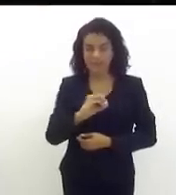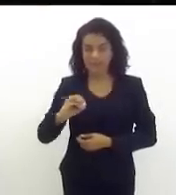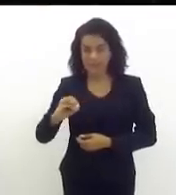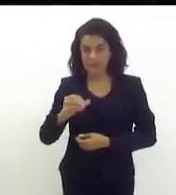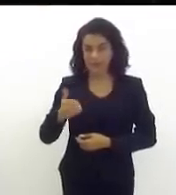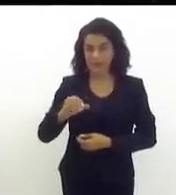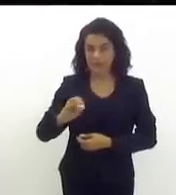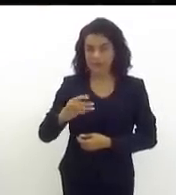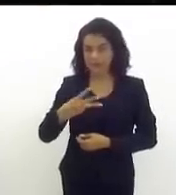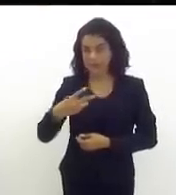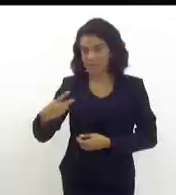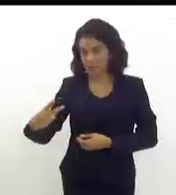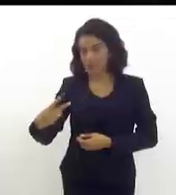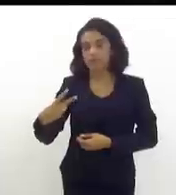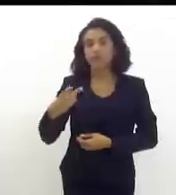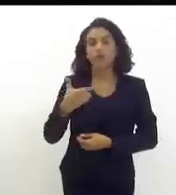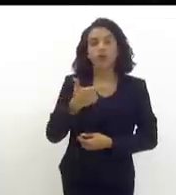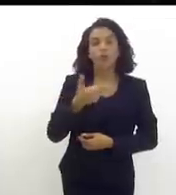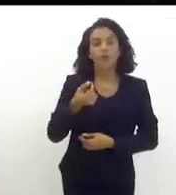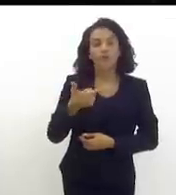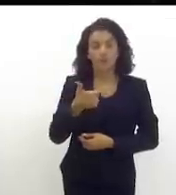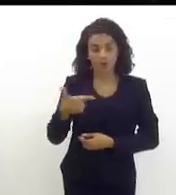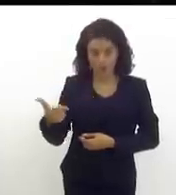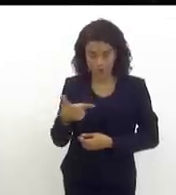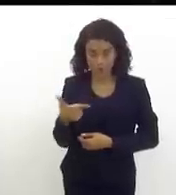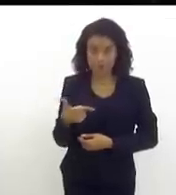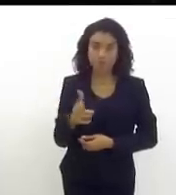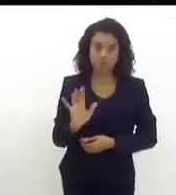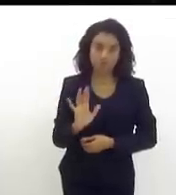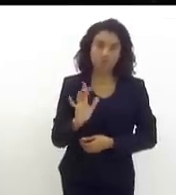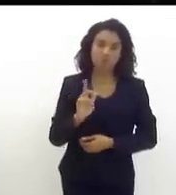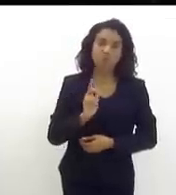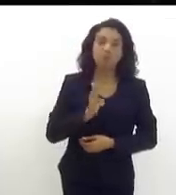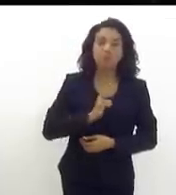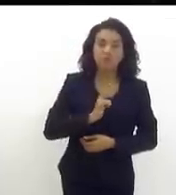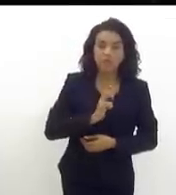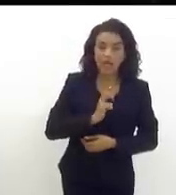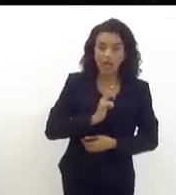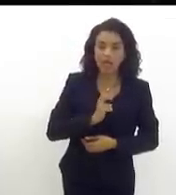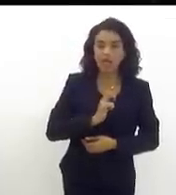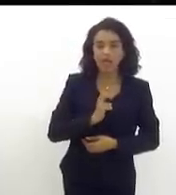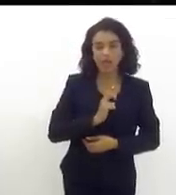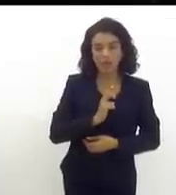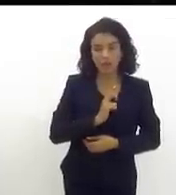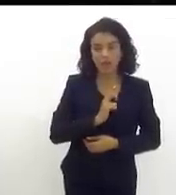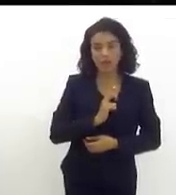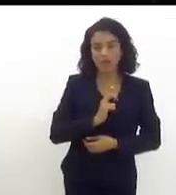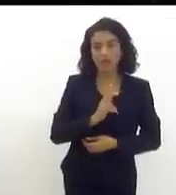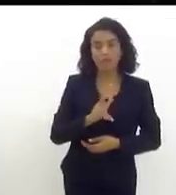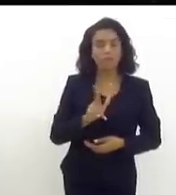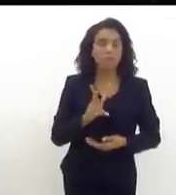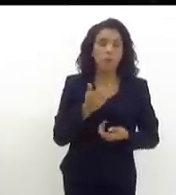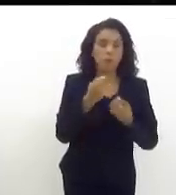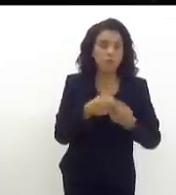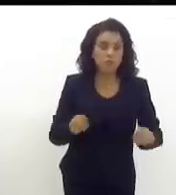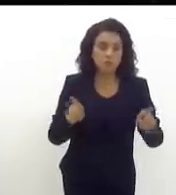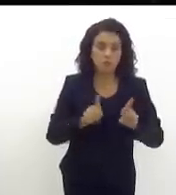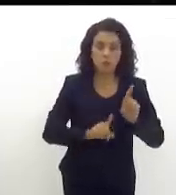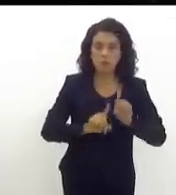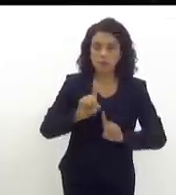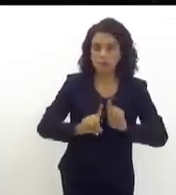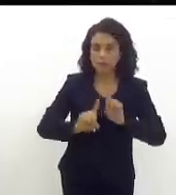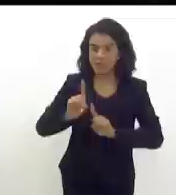0133-001032 de 2022 como eu falei foi feito dispensa da chamada licitatória e